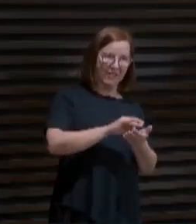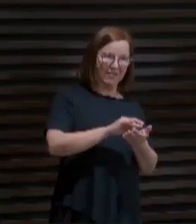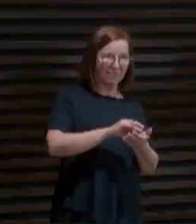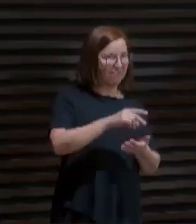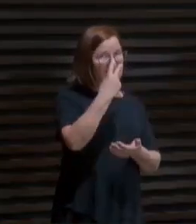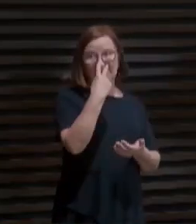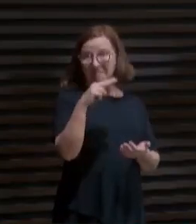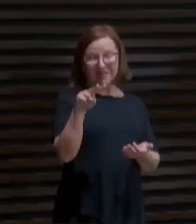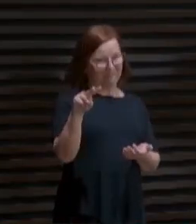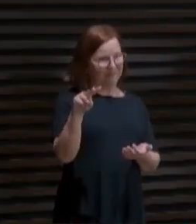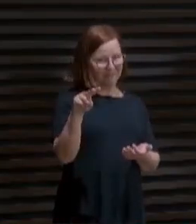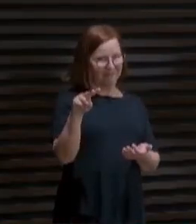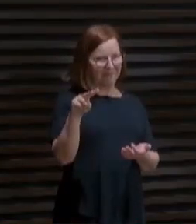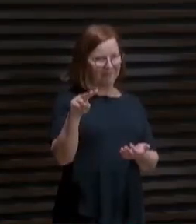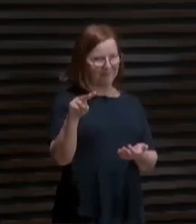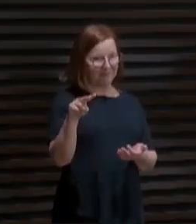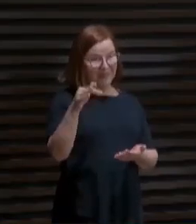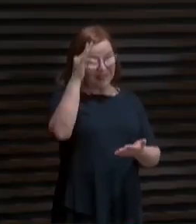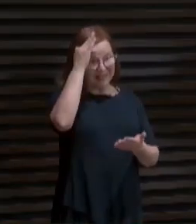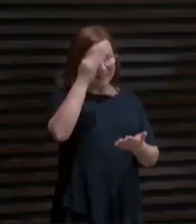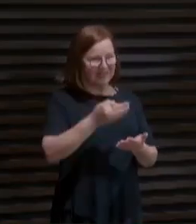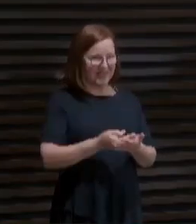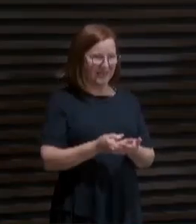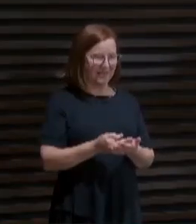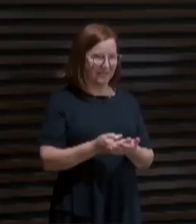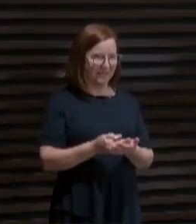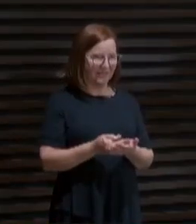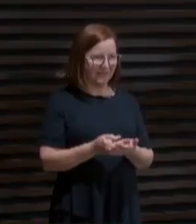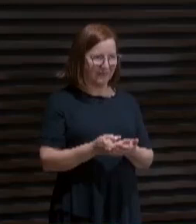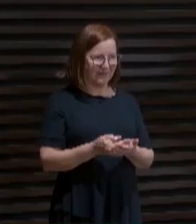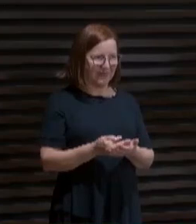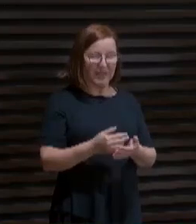veem. A fé não precisa de